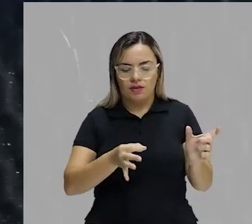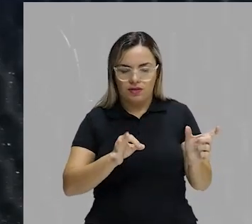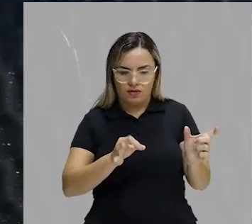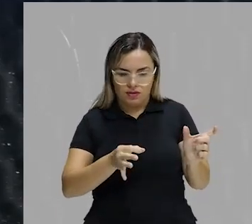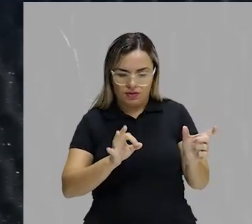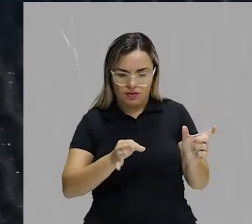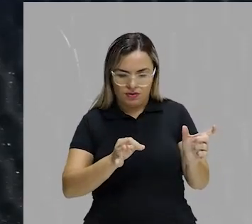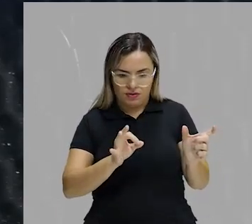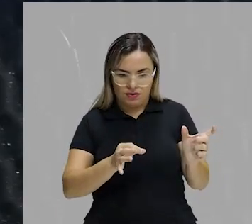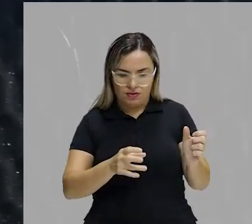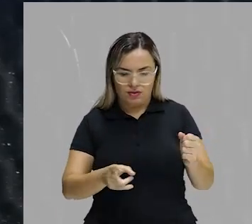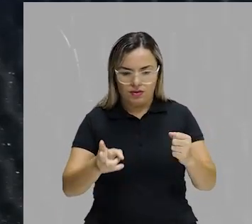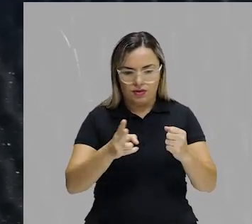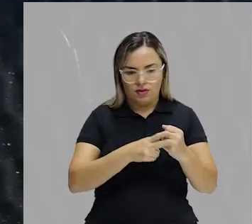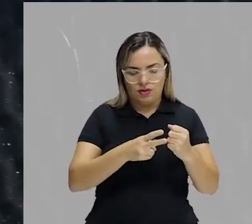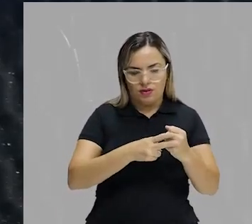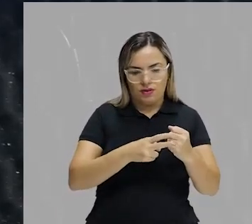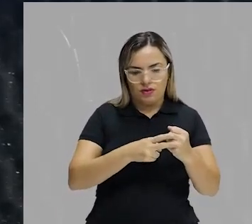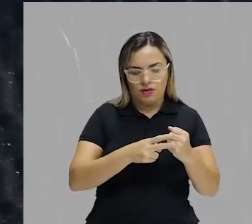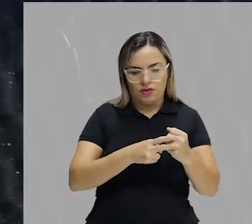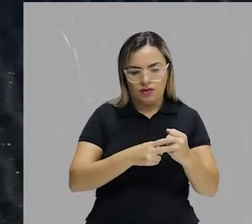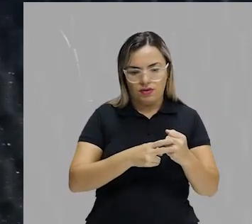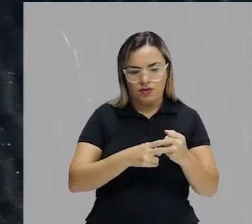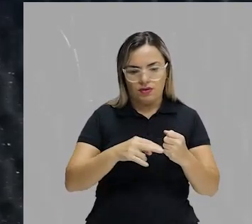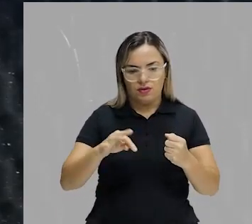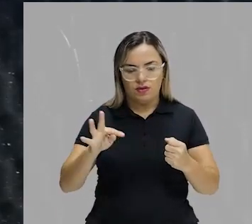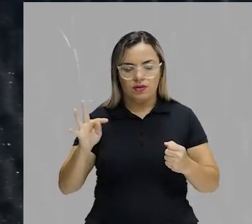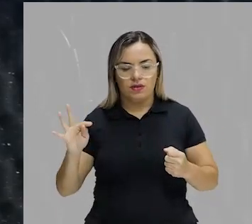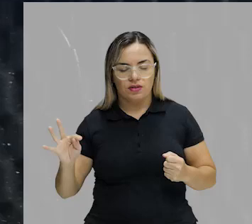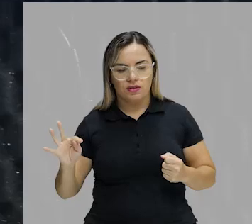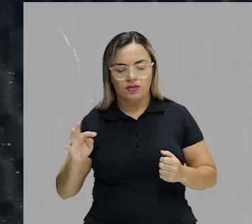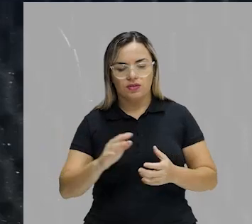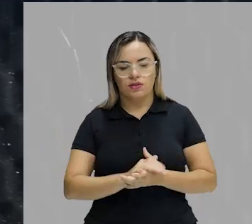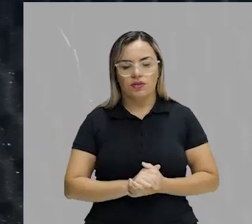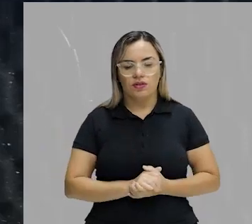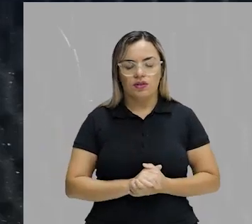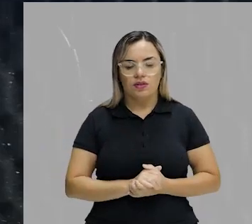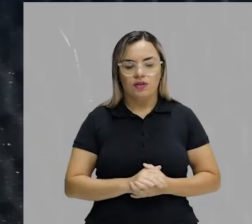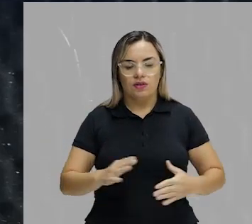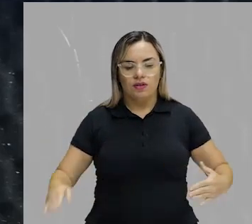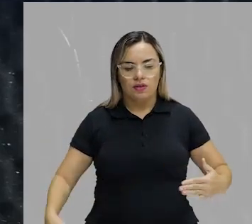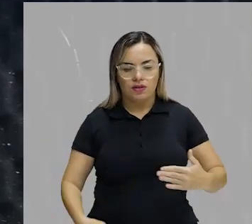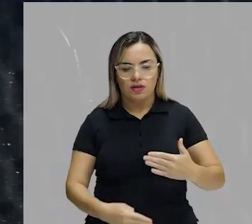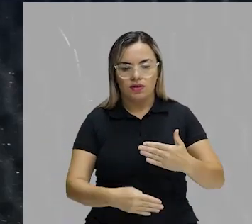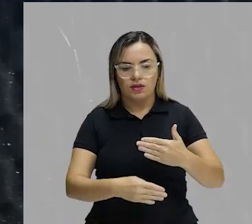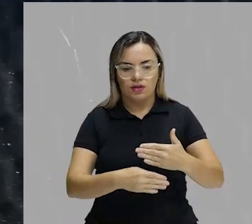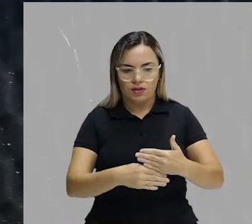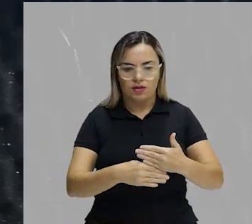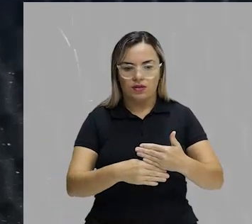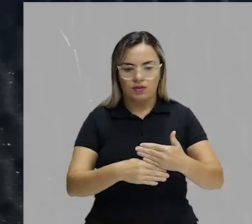verbos transitivos precisam de complemento. Olha só aqui, ó. A notícia.